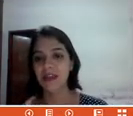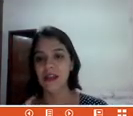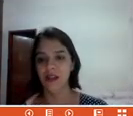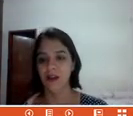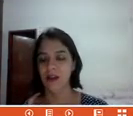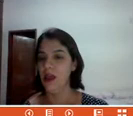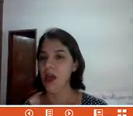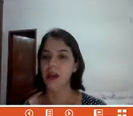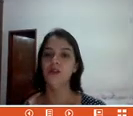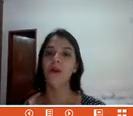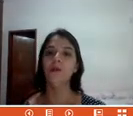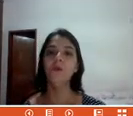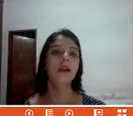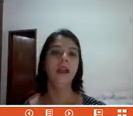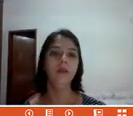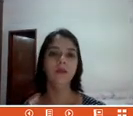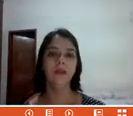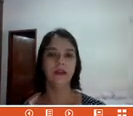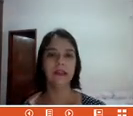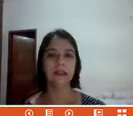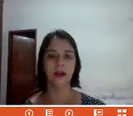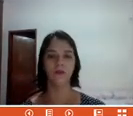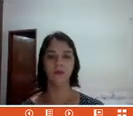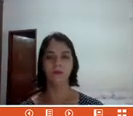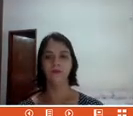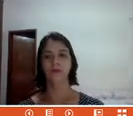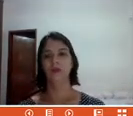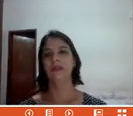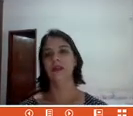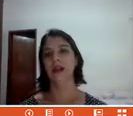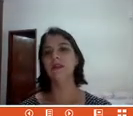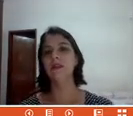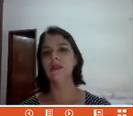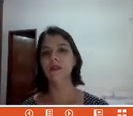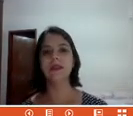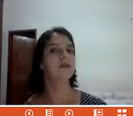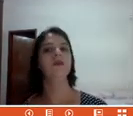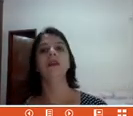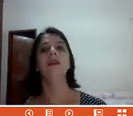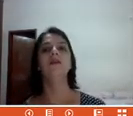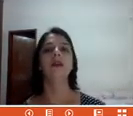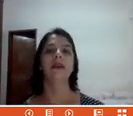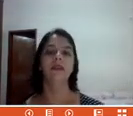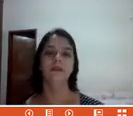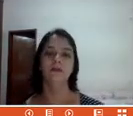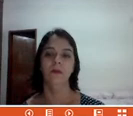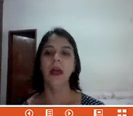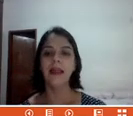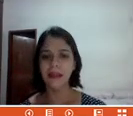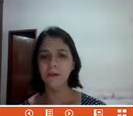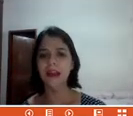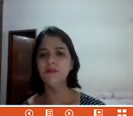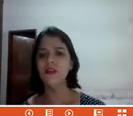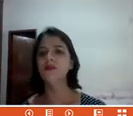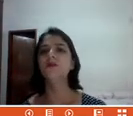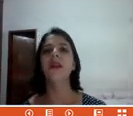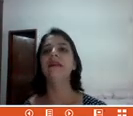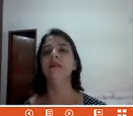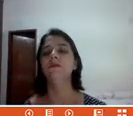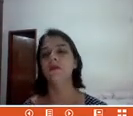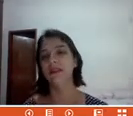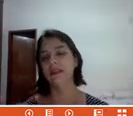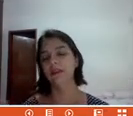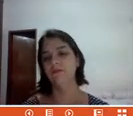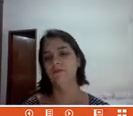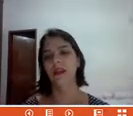ou seja, ela não é uma língua universal. Os sinais que nós usamos aqui no Brasil, até mesmo dentro do